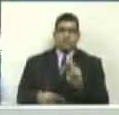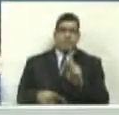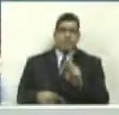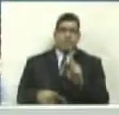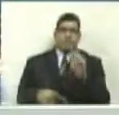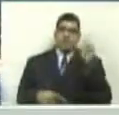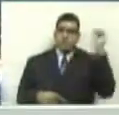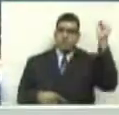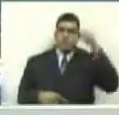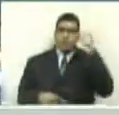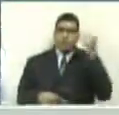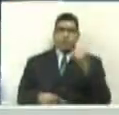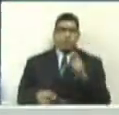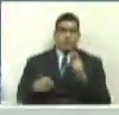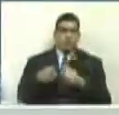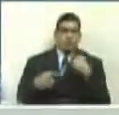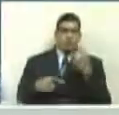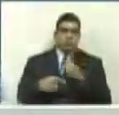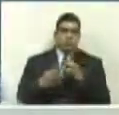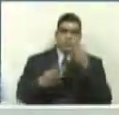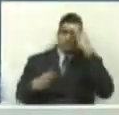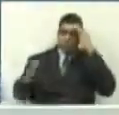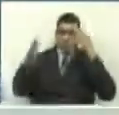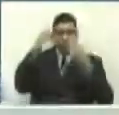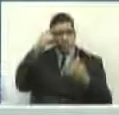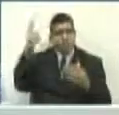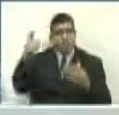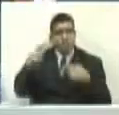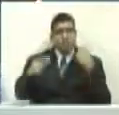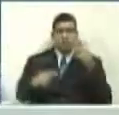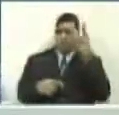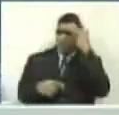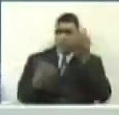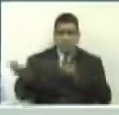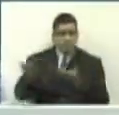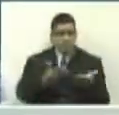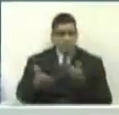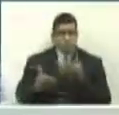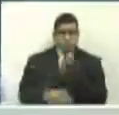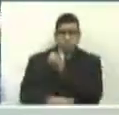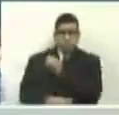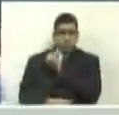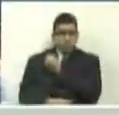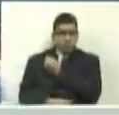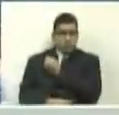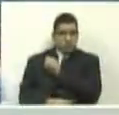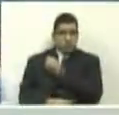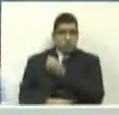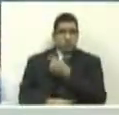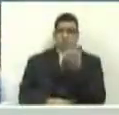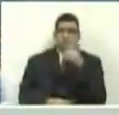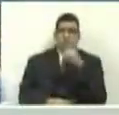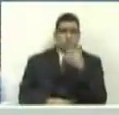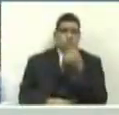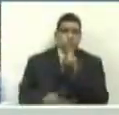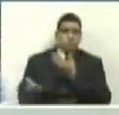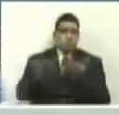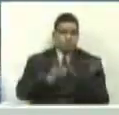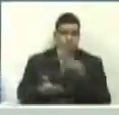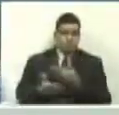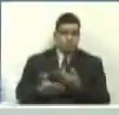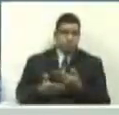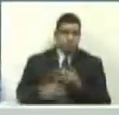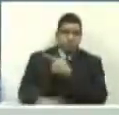heróis. Nós cultuamos heróis que não se sustentam nos números, que não se sustentam nos índices